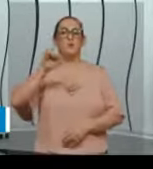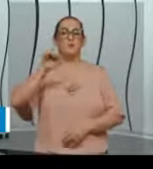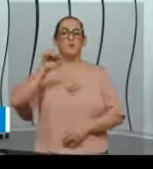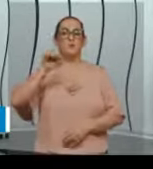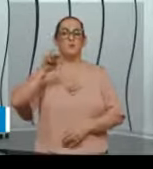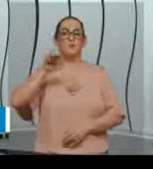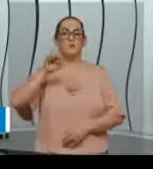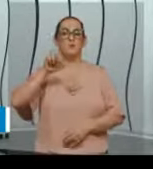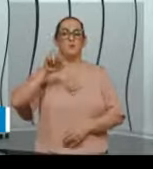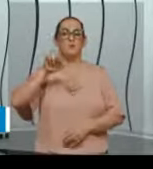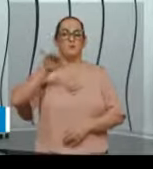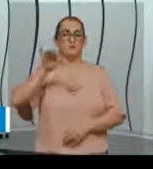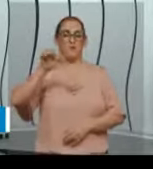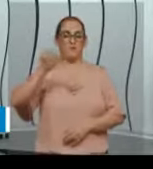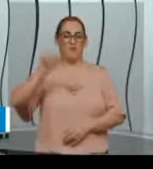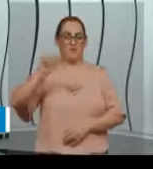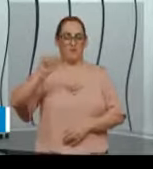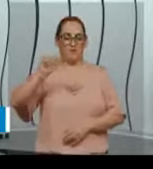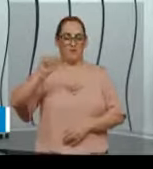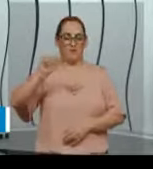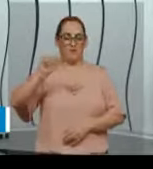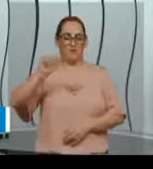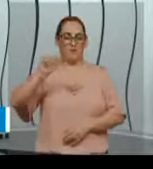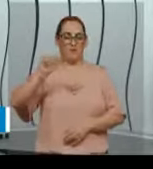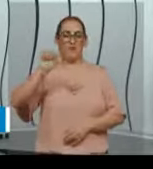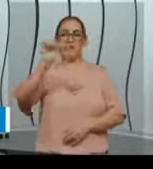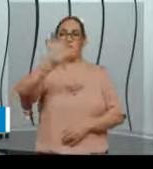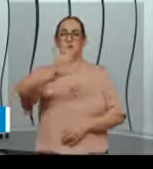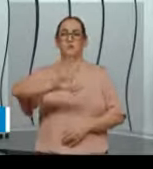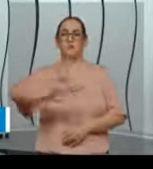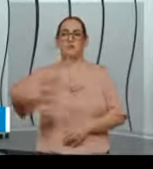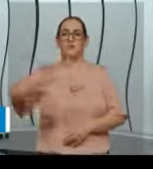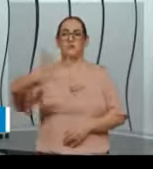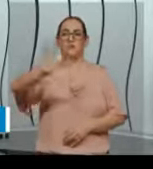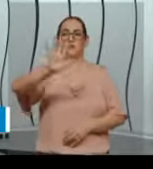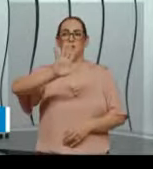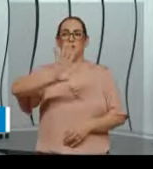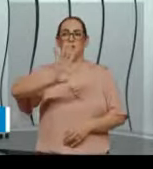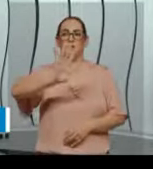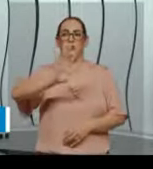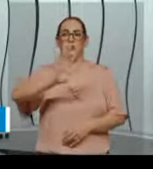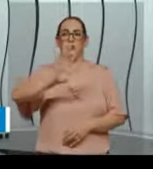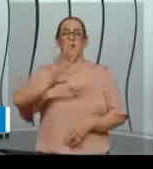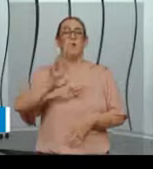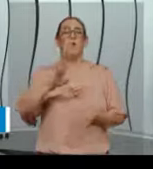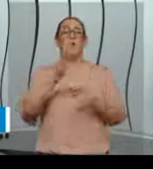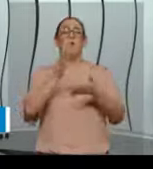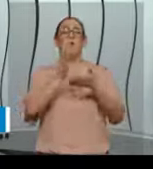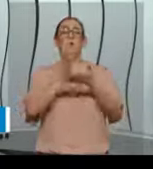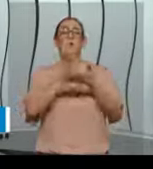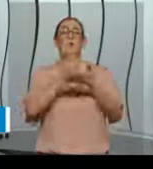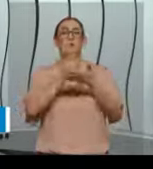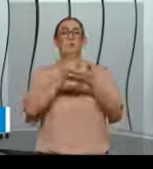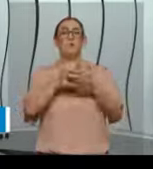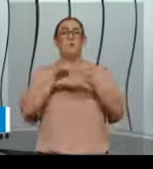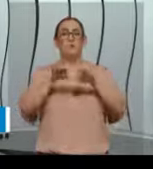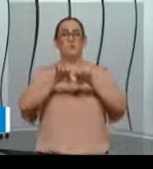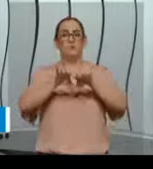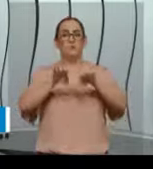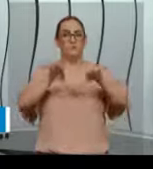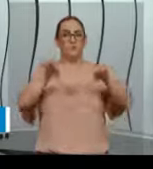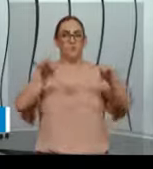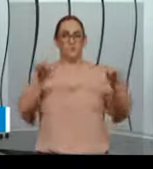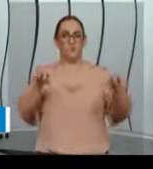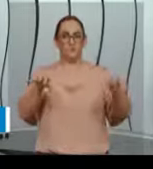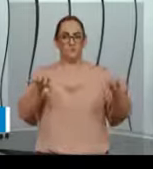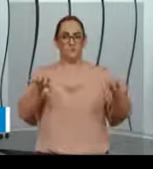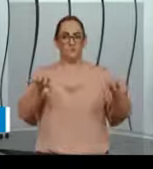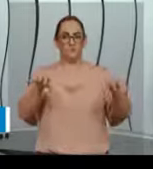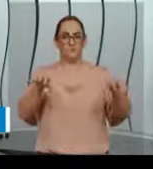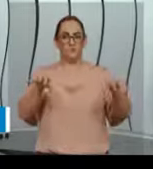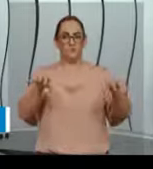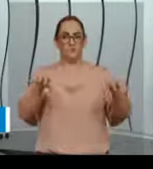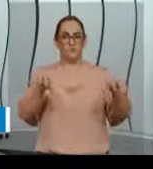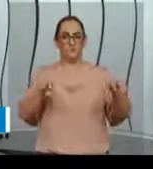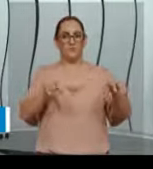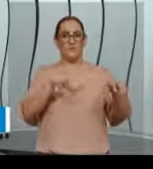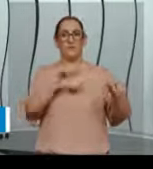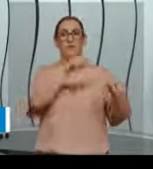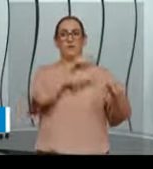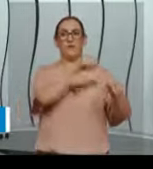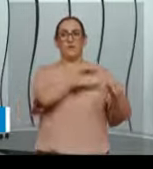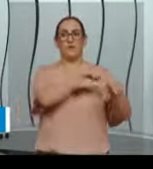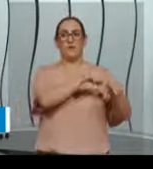dita. Então, a isomeria espacial ou estereoisômeros, eles são divididos em duas categorias. São